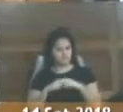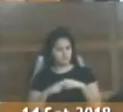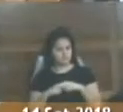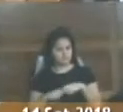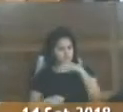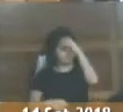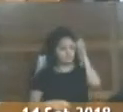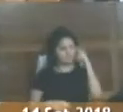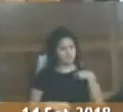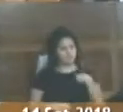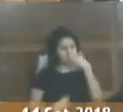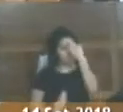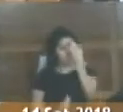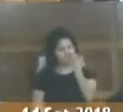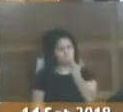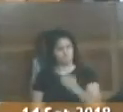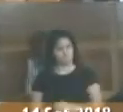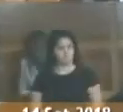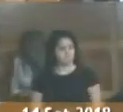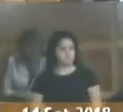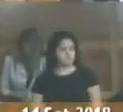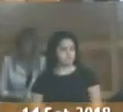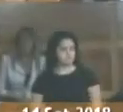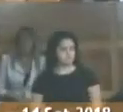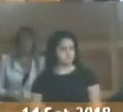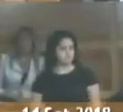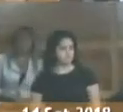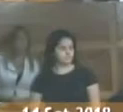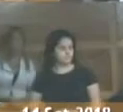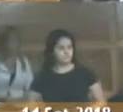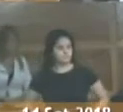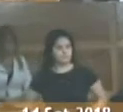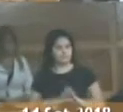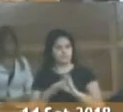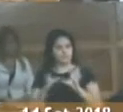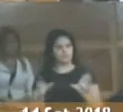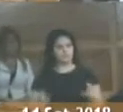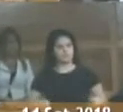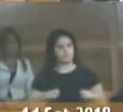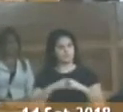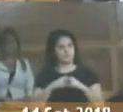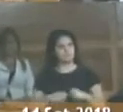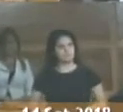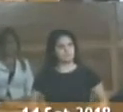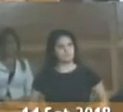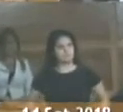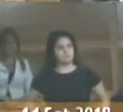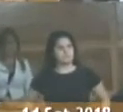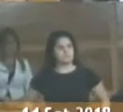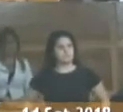agradeço a sessão desse plenário. Eu que agradeço, deputado.